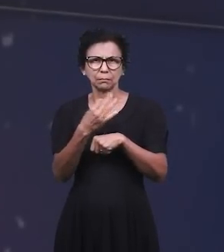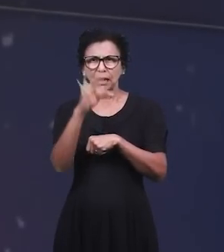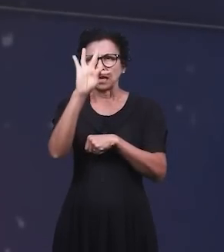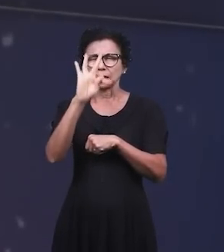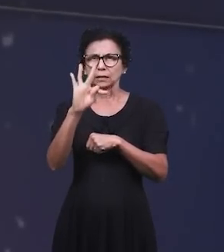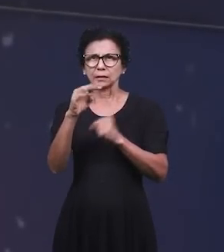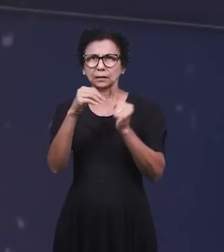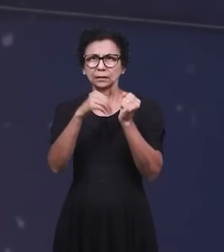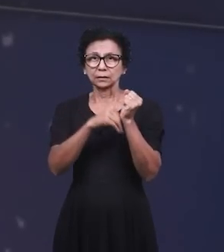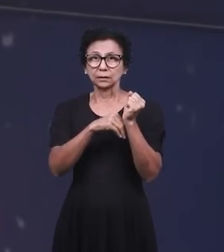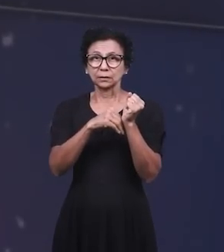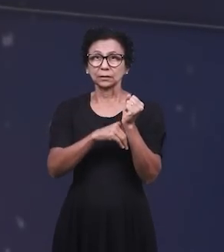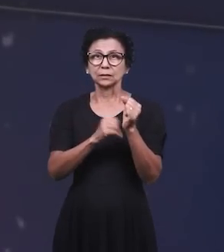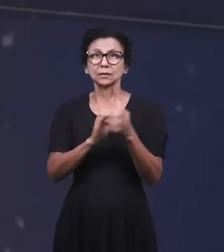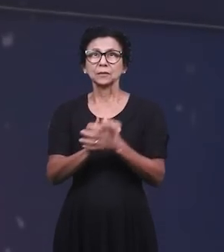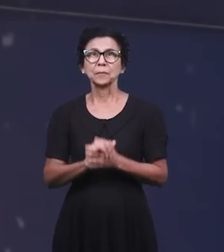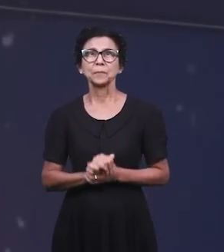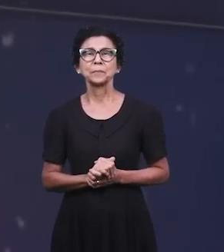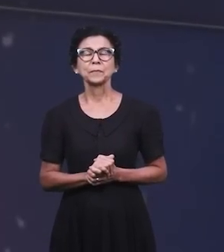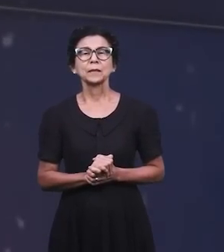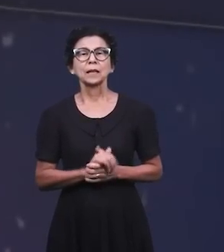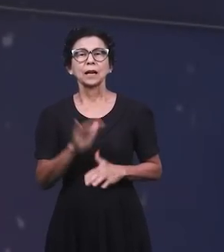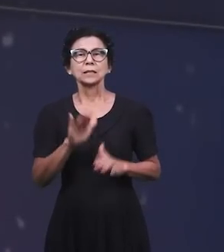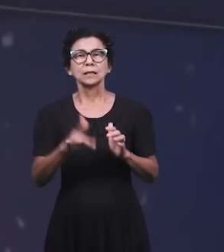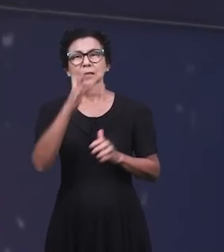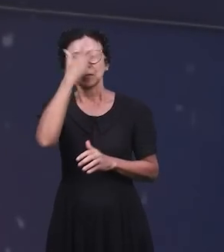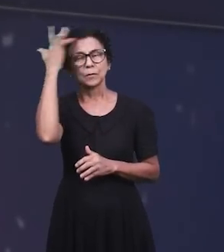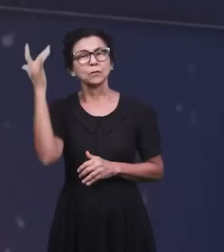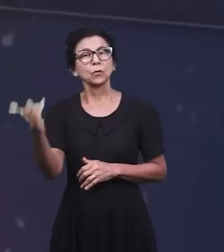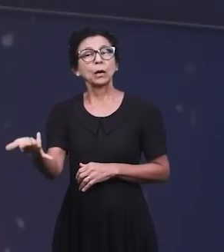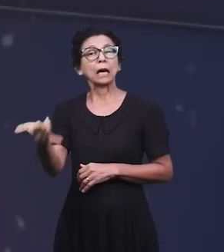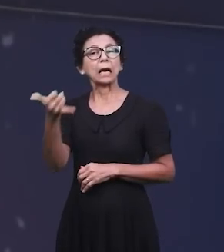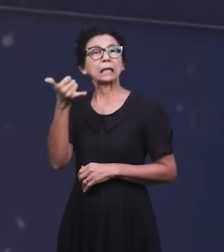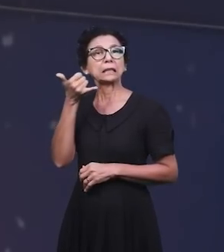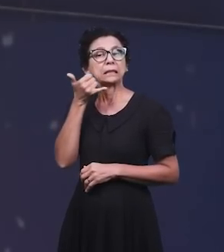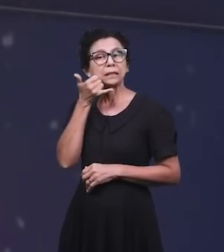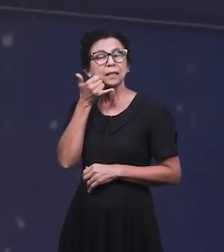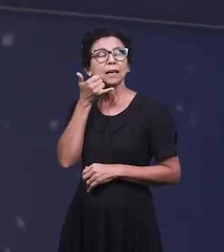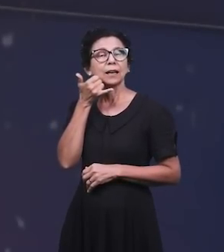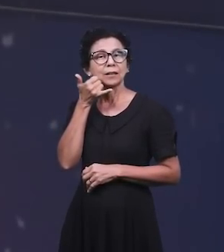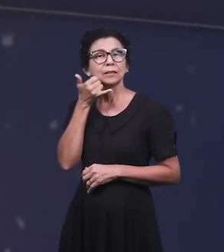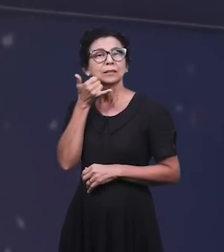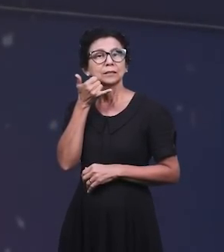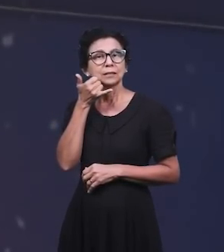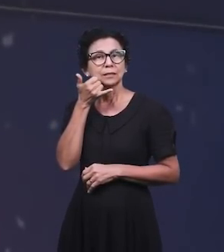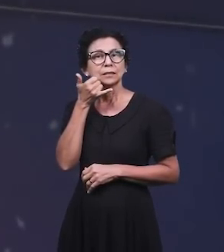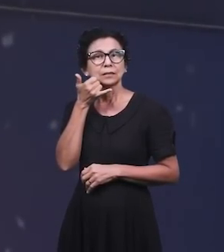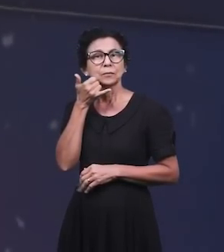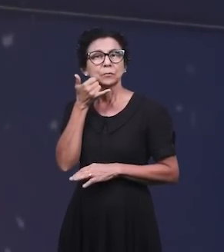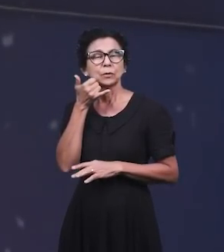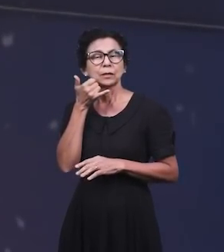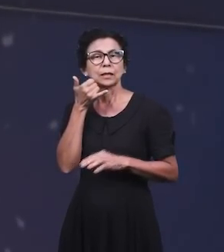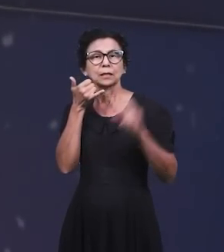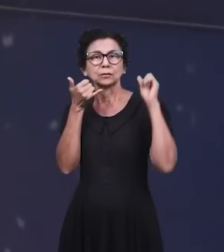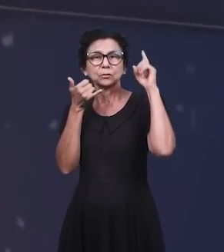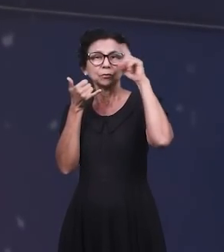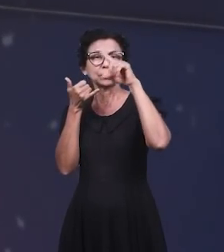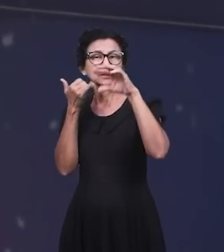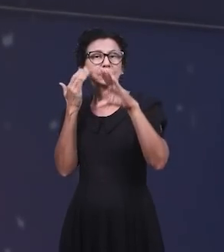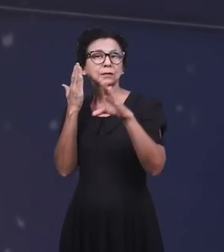Né? Tem pessoas que preferem até, às vezes, fazer ligação pelo WhatsApp porque sabe que é mais difícil de interceptar,